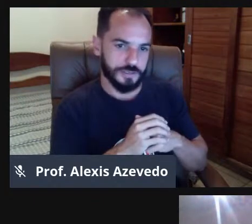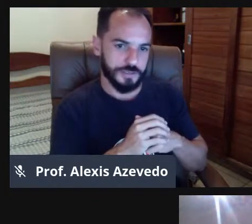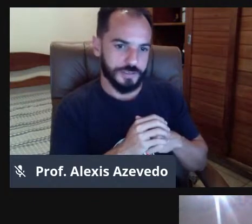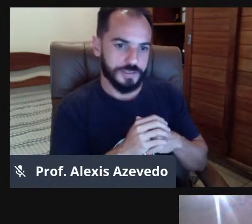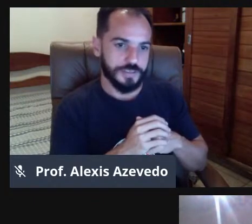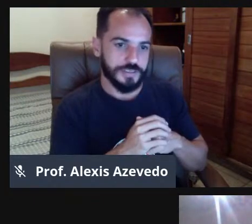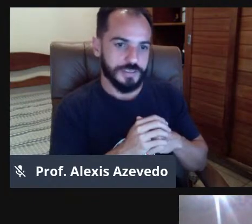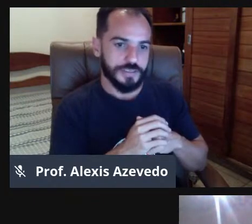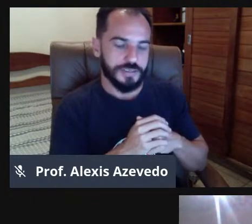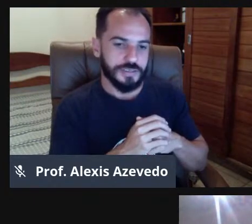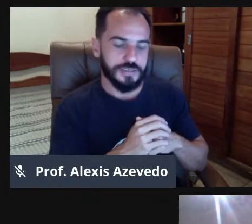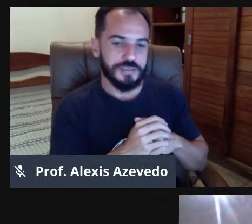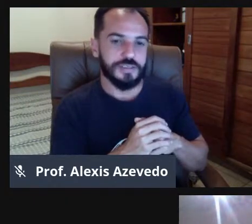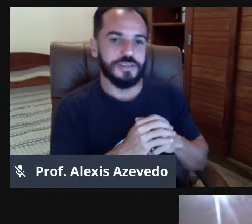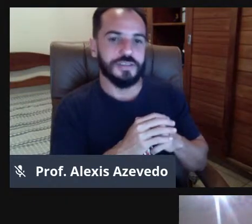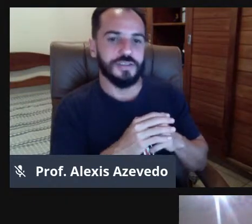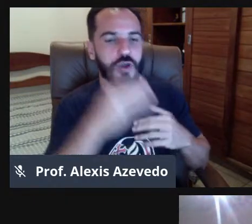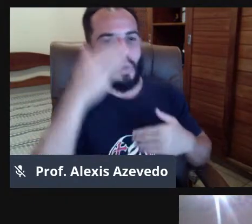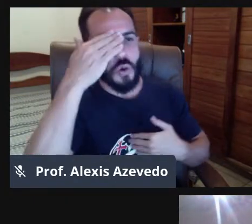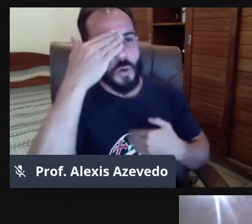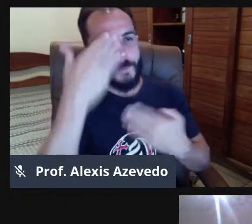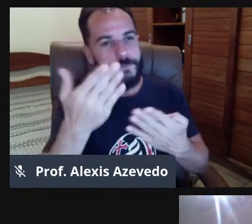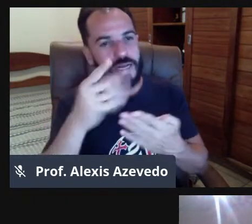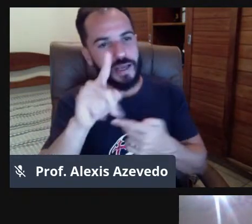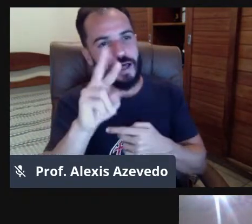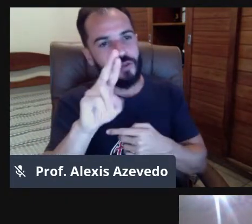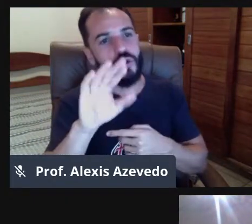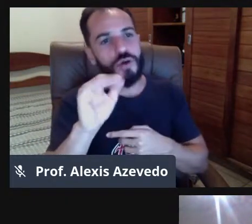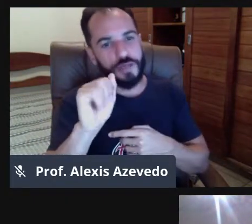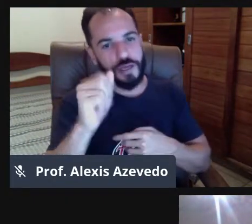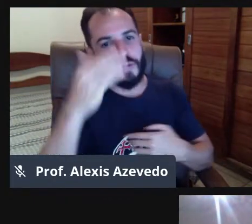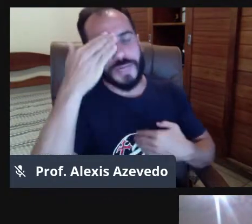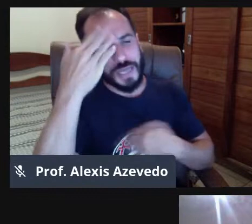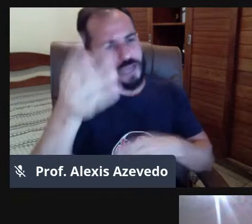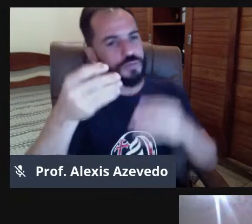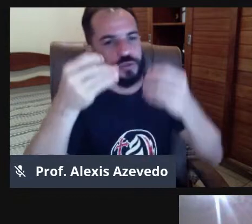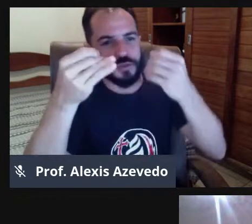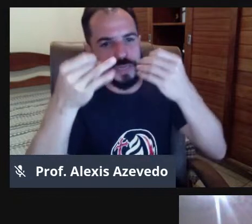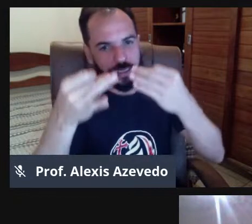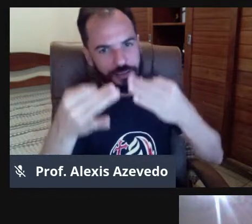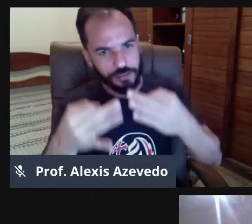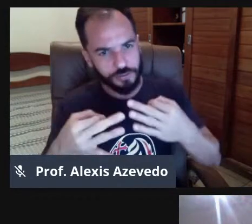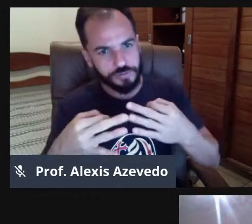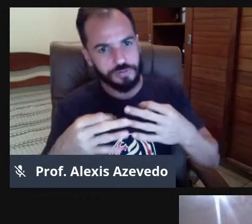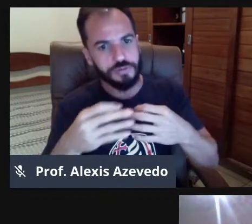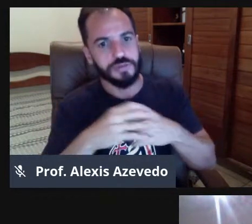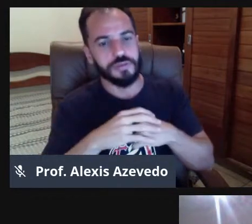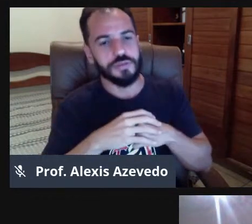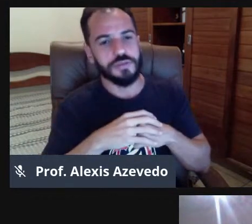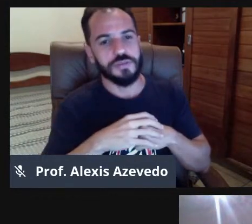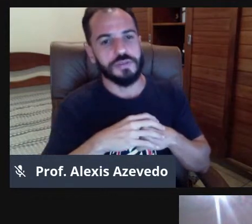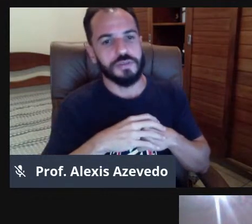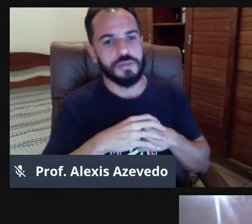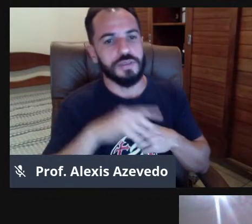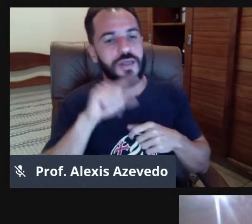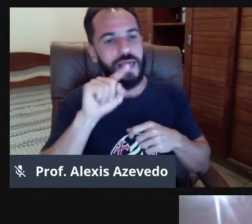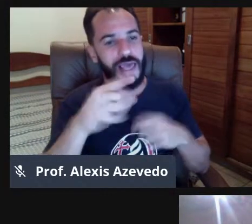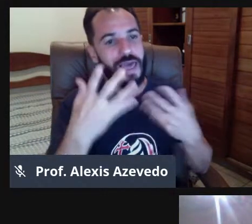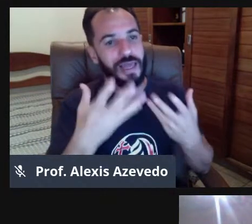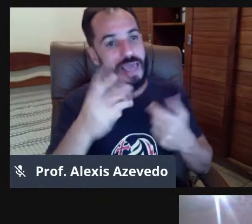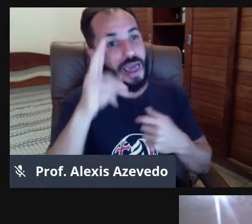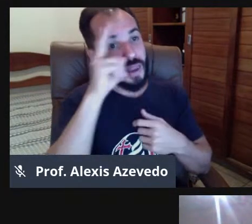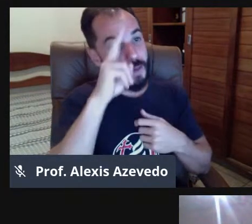Muito bem, Ronan, muito obrigada pela sua exposição. O que eu gostaria de chamar a atenção aqui